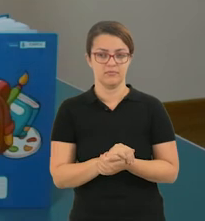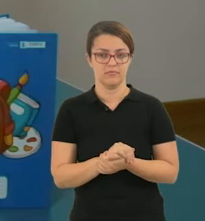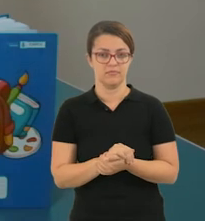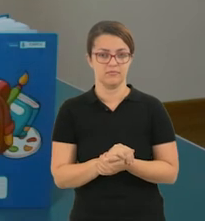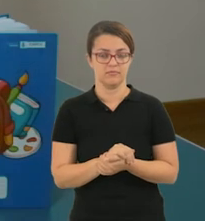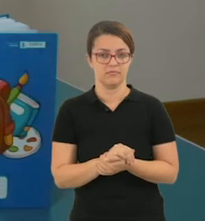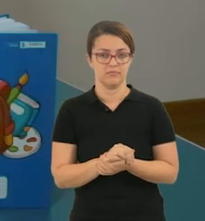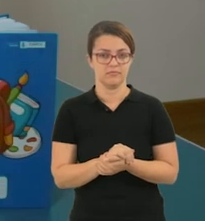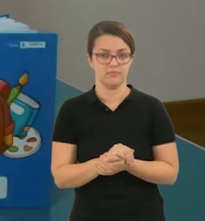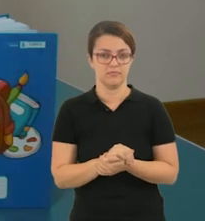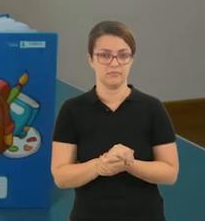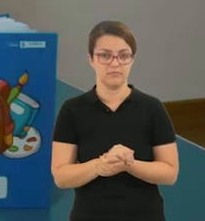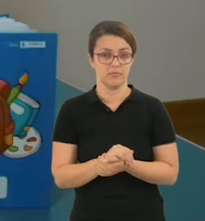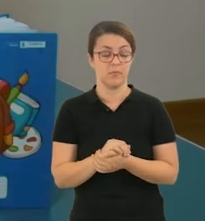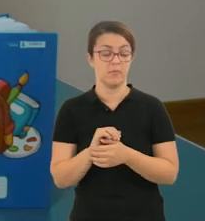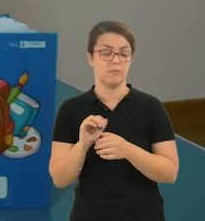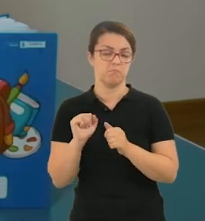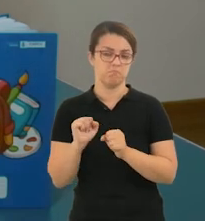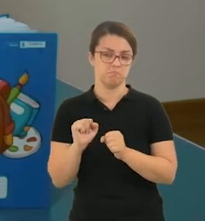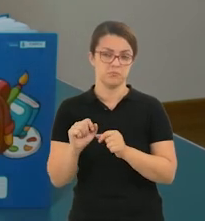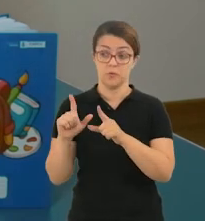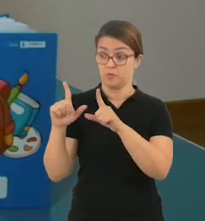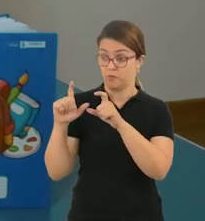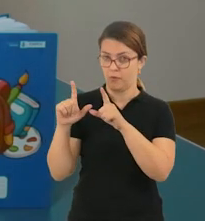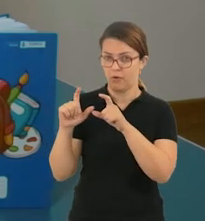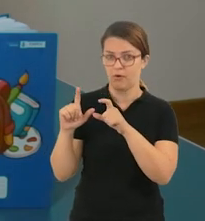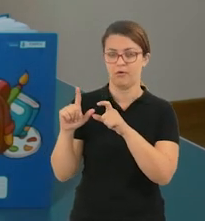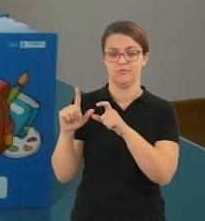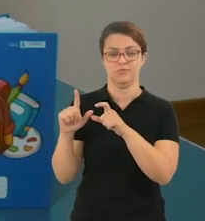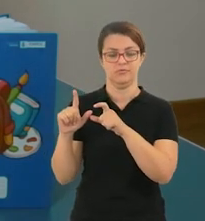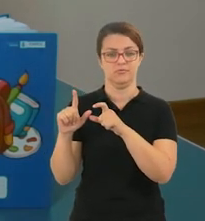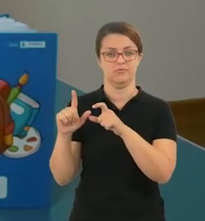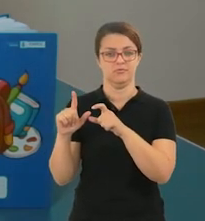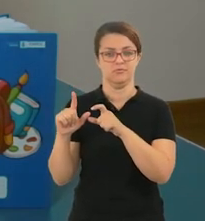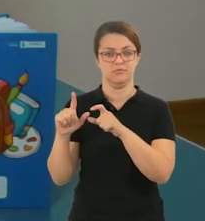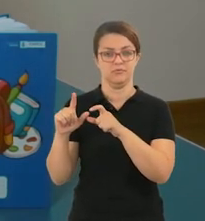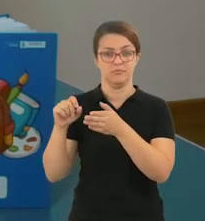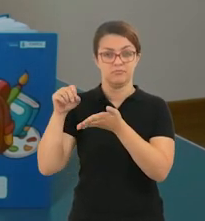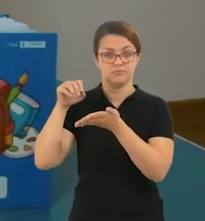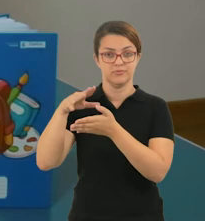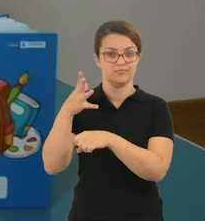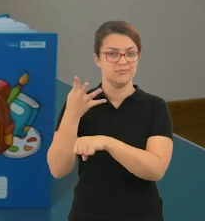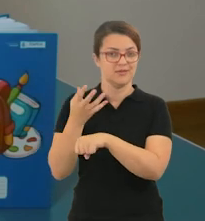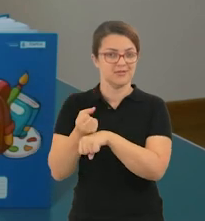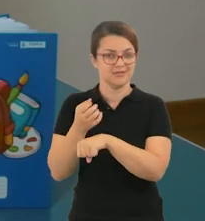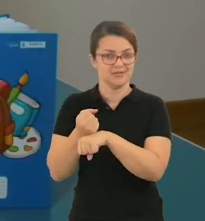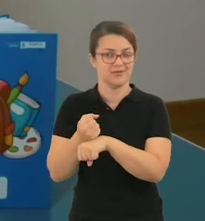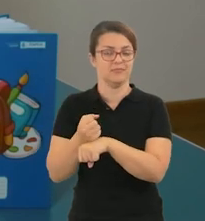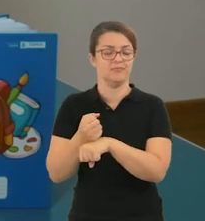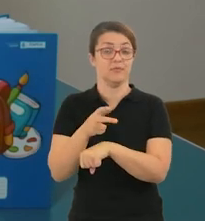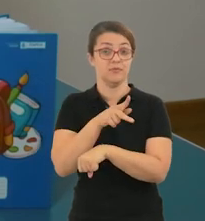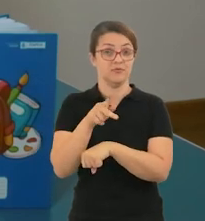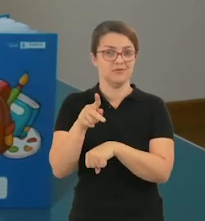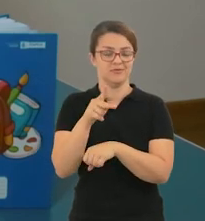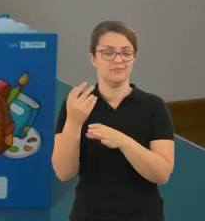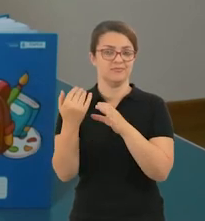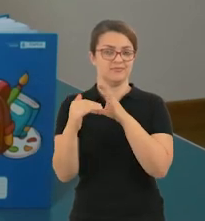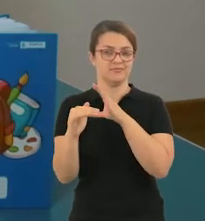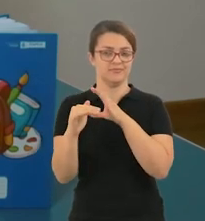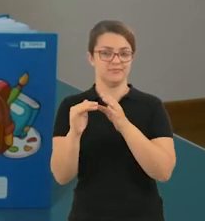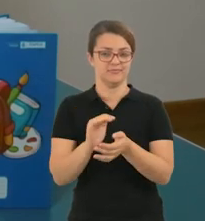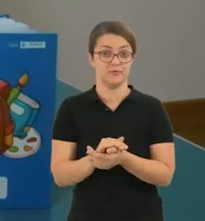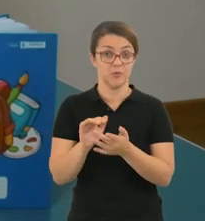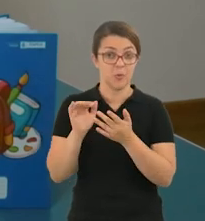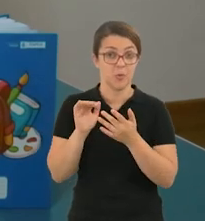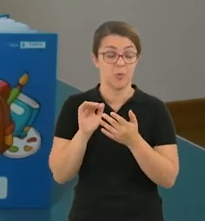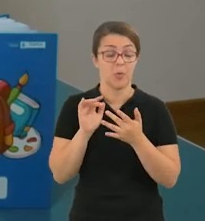você pegar e mandar um vídeo ou uma foto para sua professora. Se você está tendo contato com ela nesse momento da